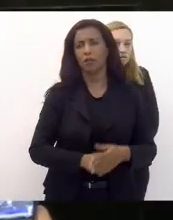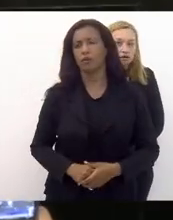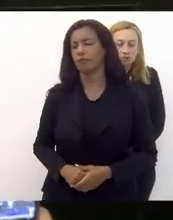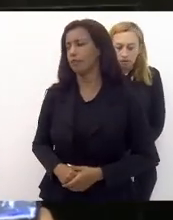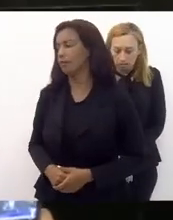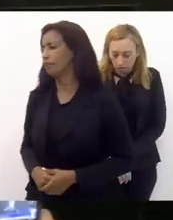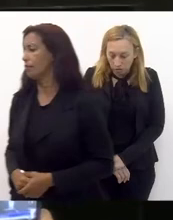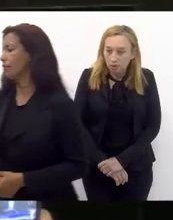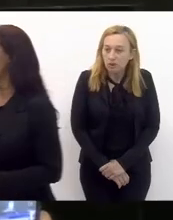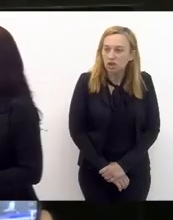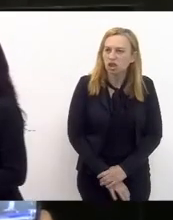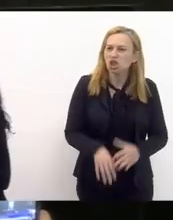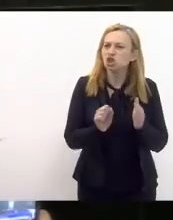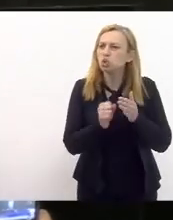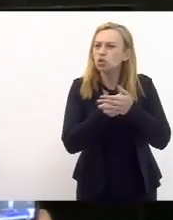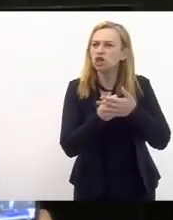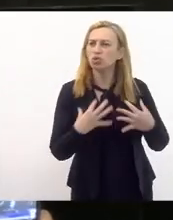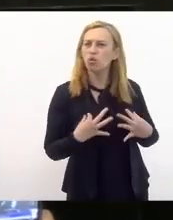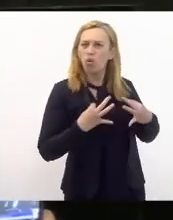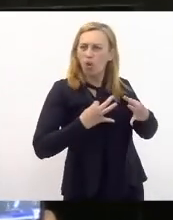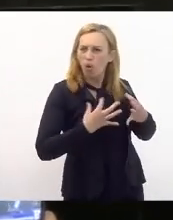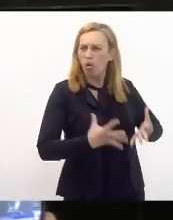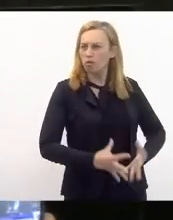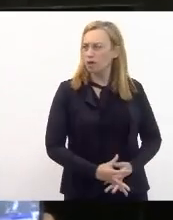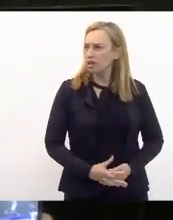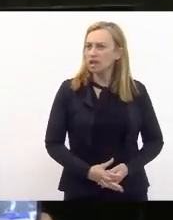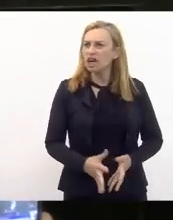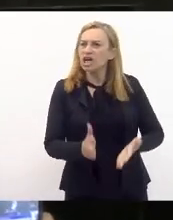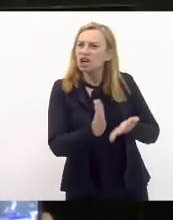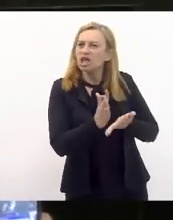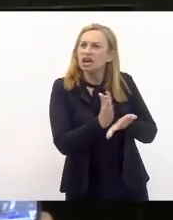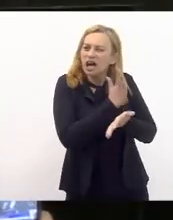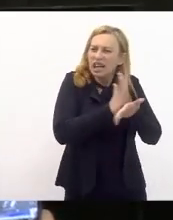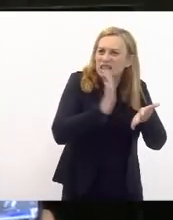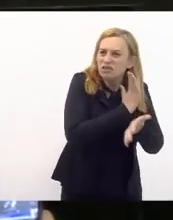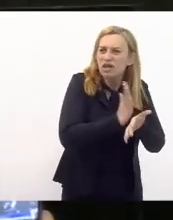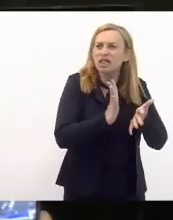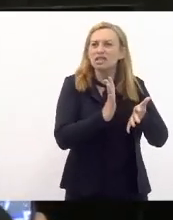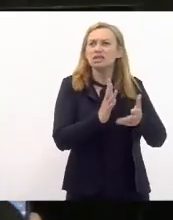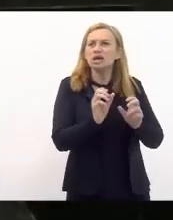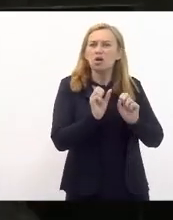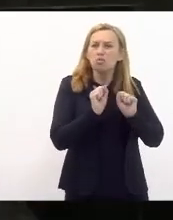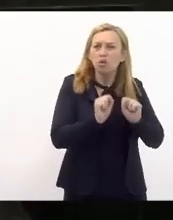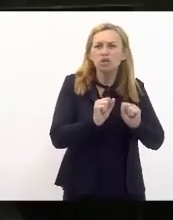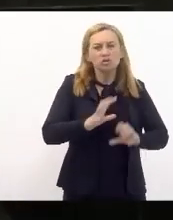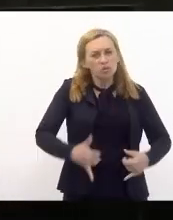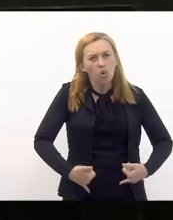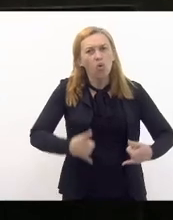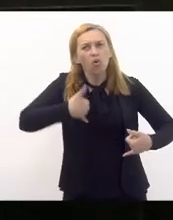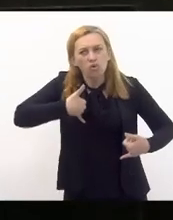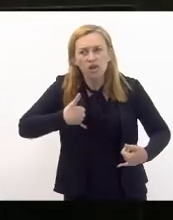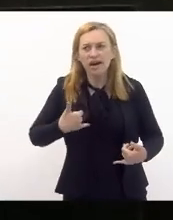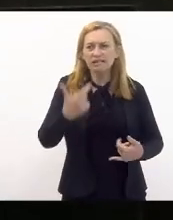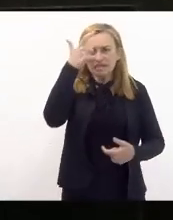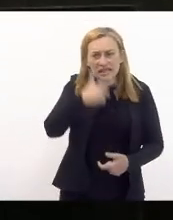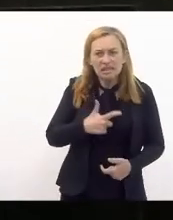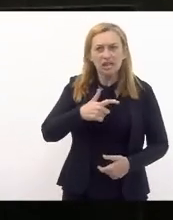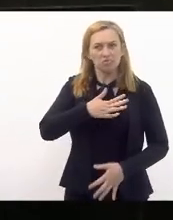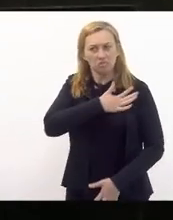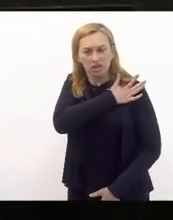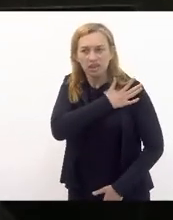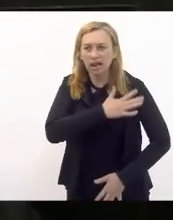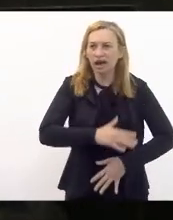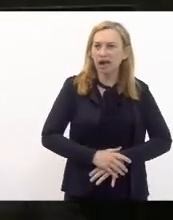escondendo farda respondendo muita das vezes e podendo me orgulhar de ser militar